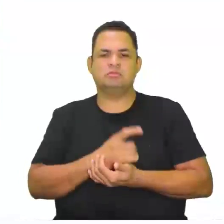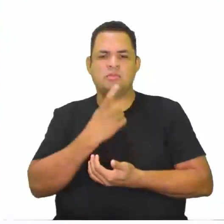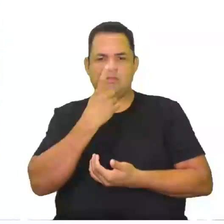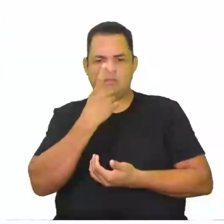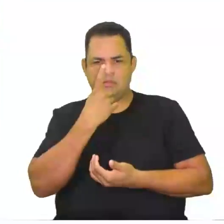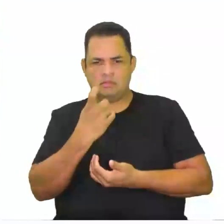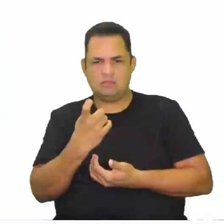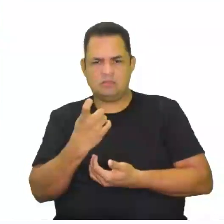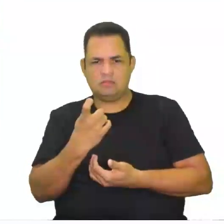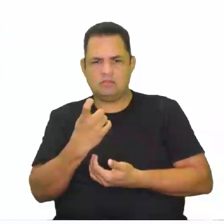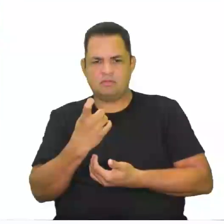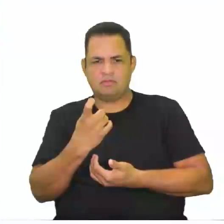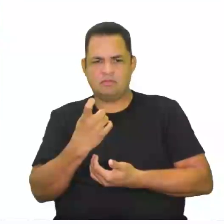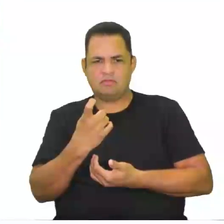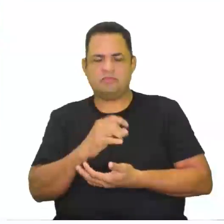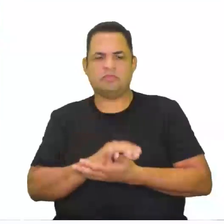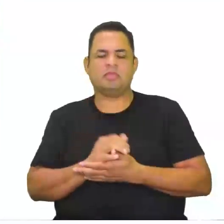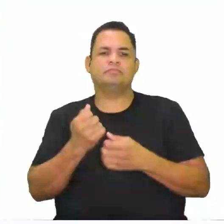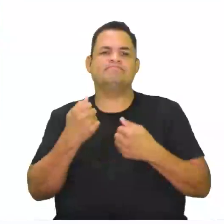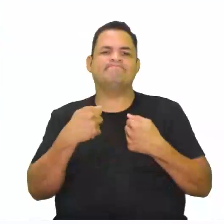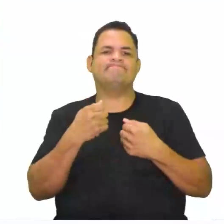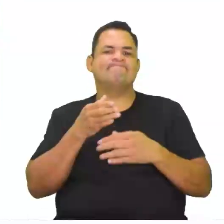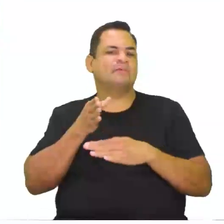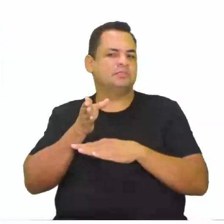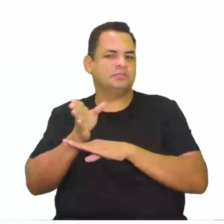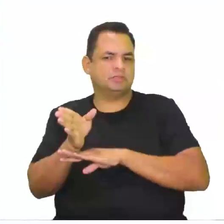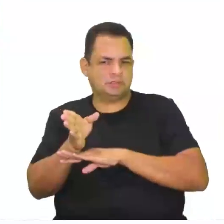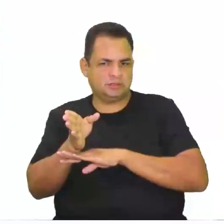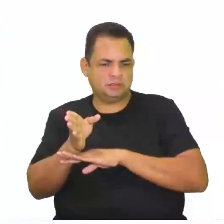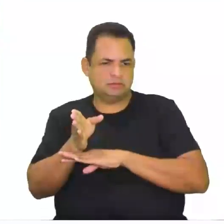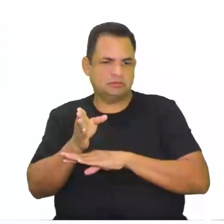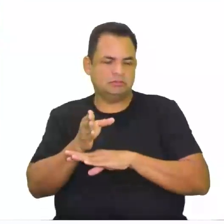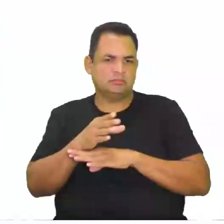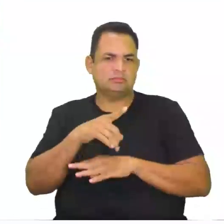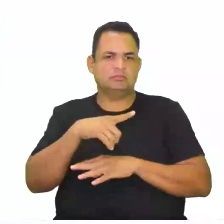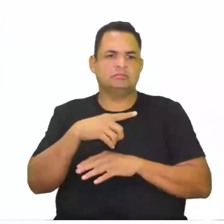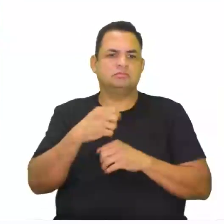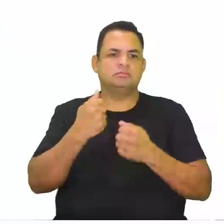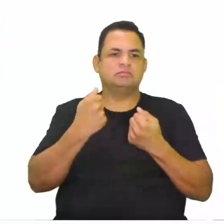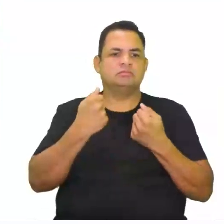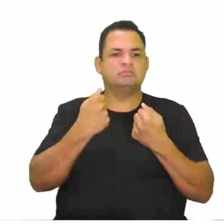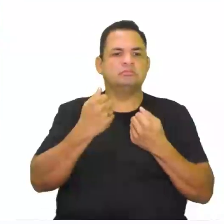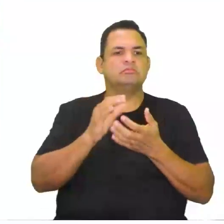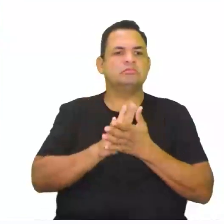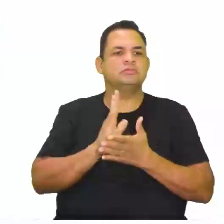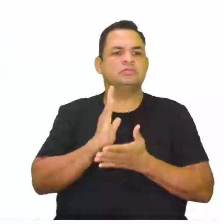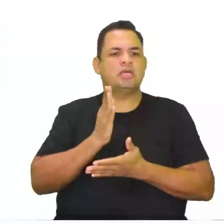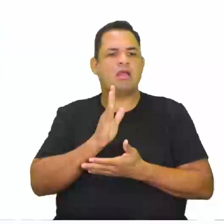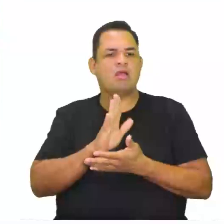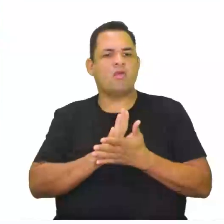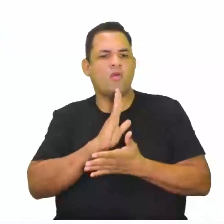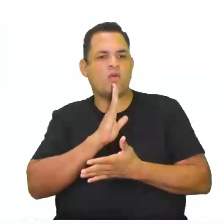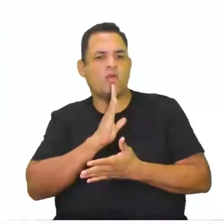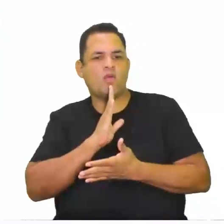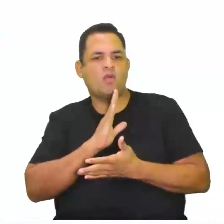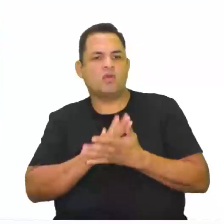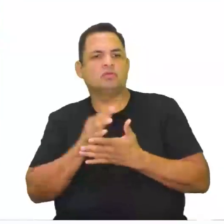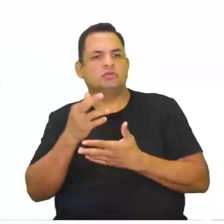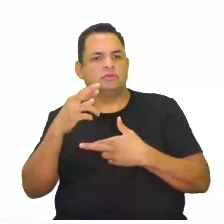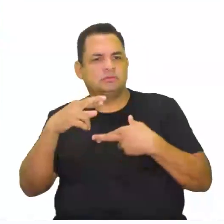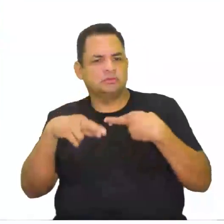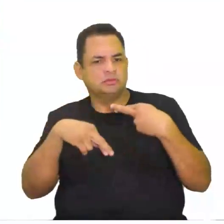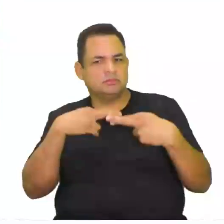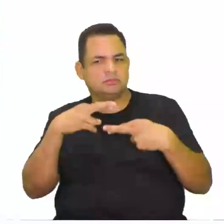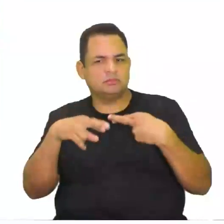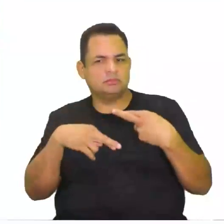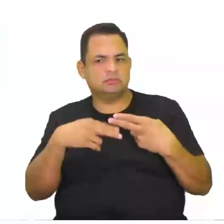digamos assim, como podemos dizer, direcionados, né? Aqueles que já são conhecidos para ser